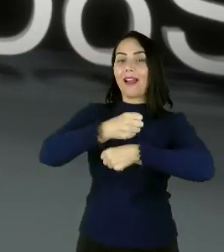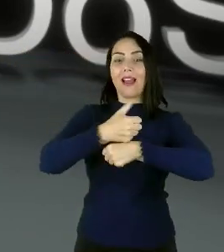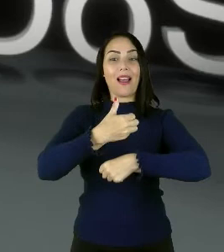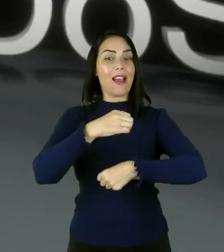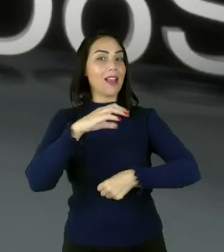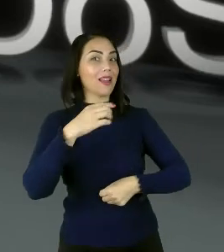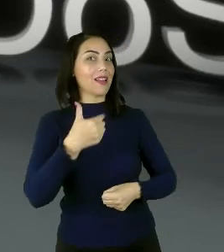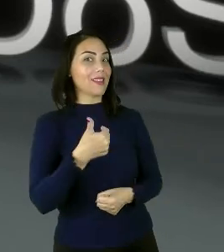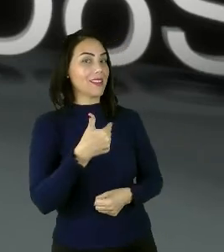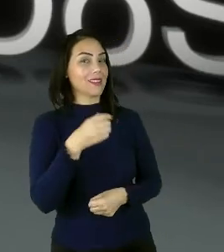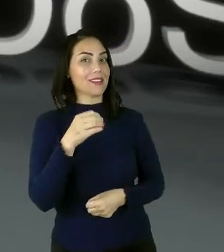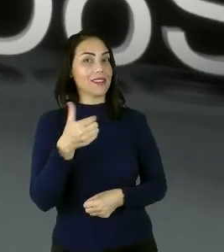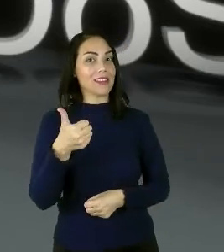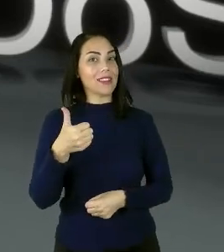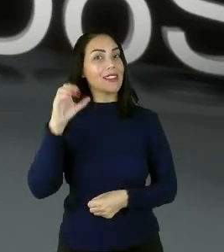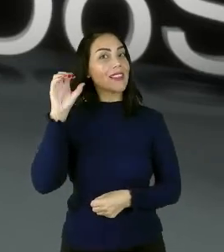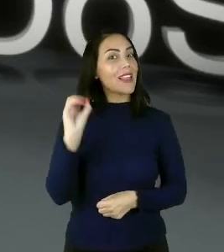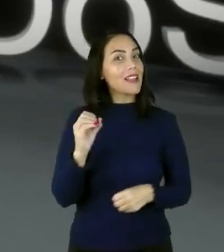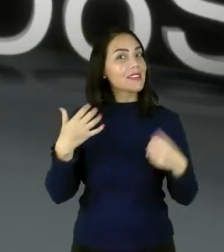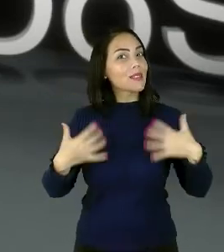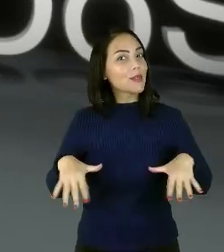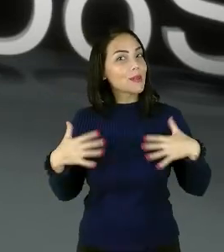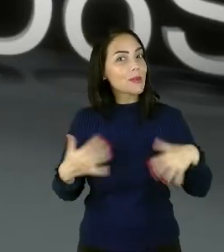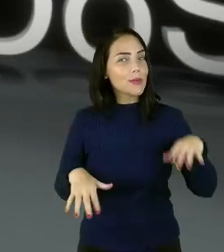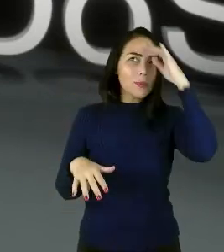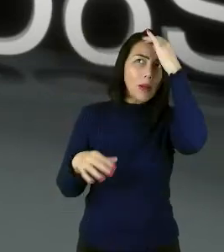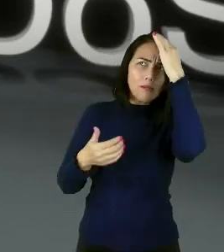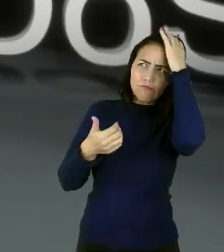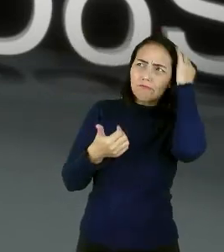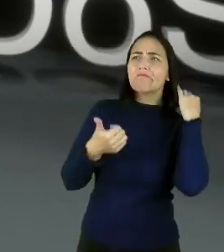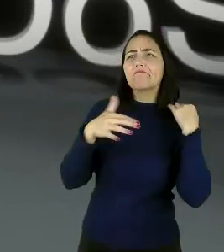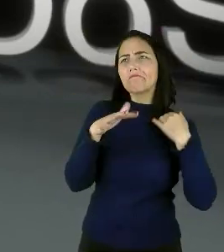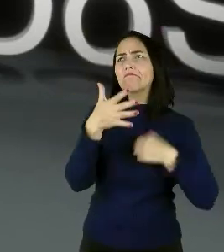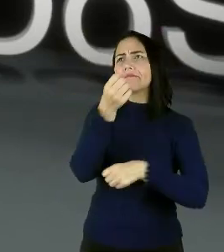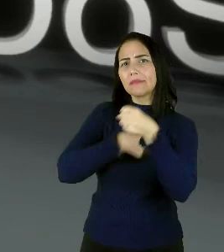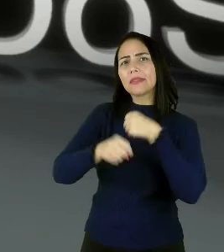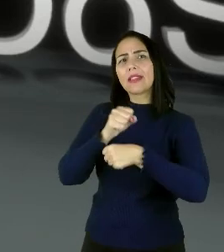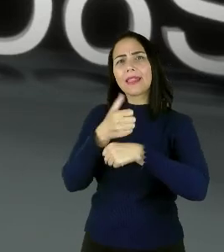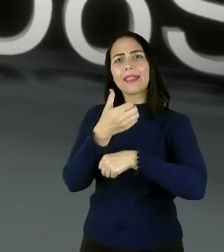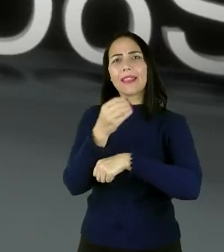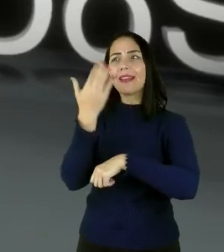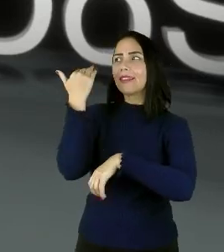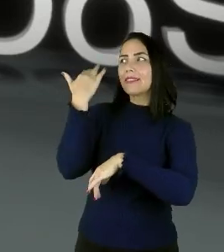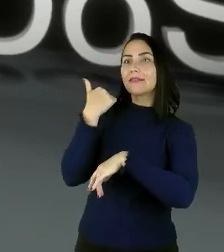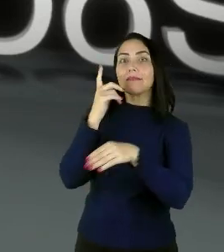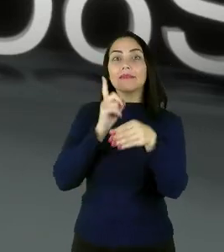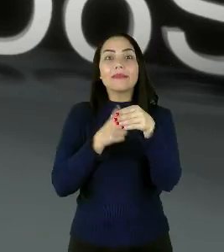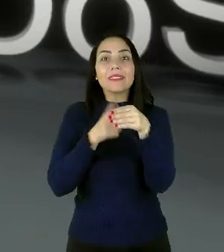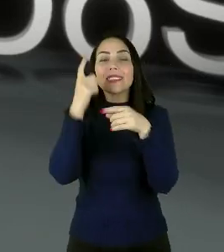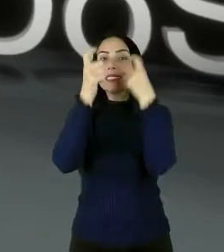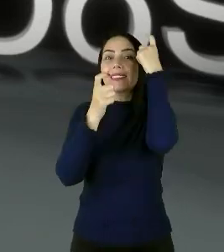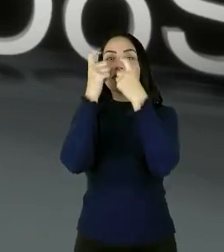voltei duas décadas no tempo durante o ano de 1991 quando a cidade preocupada com seu crescimento desordenado